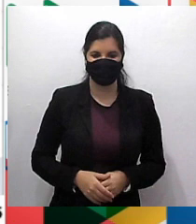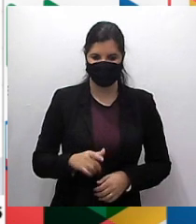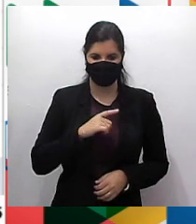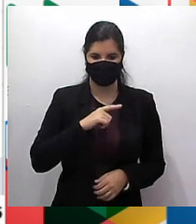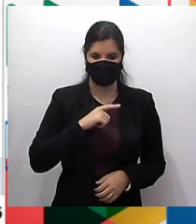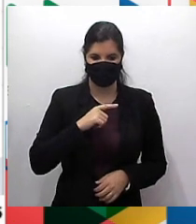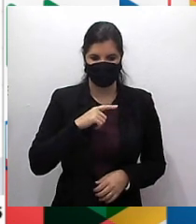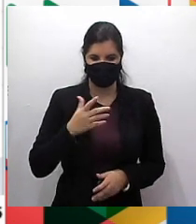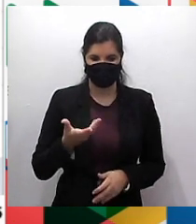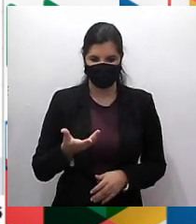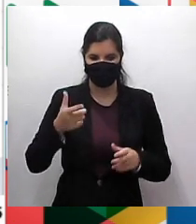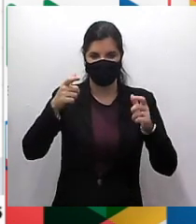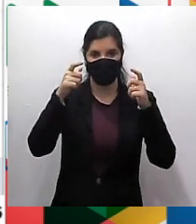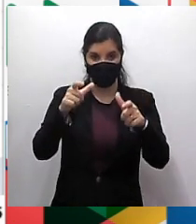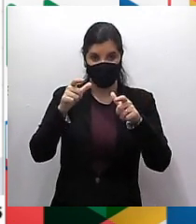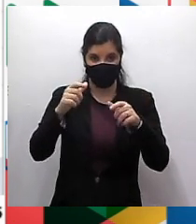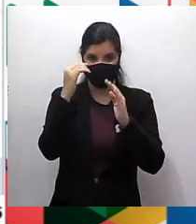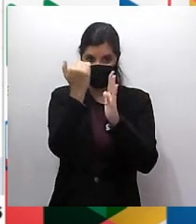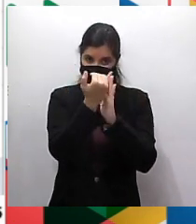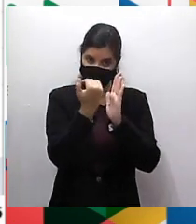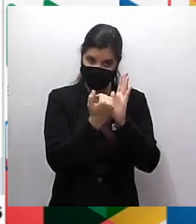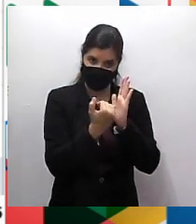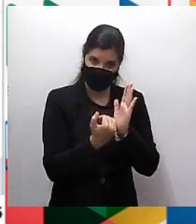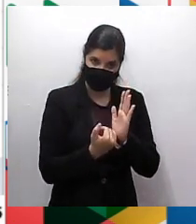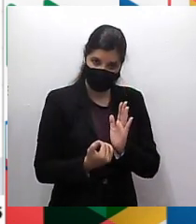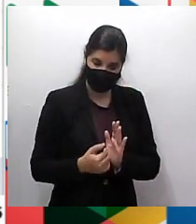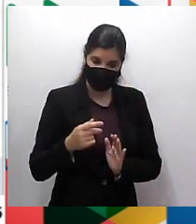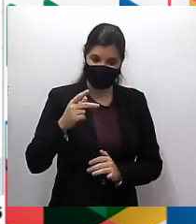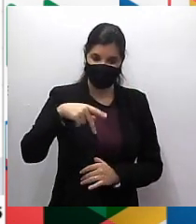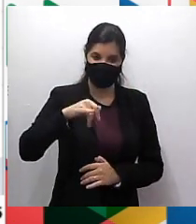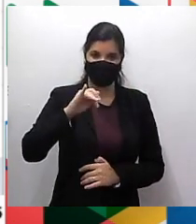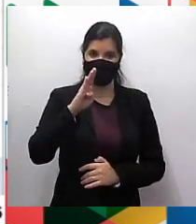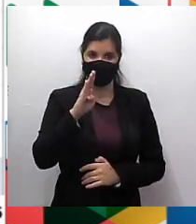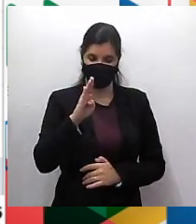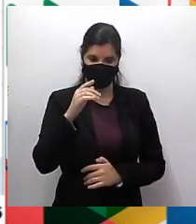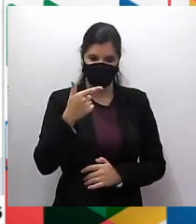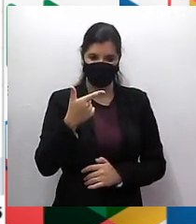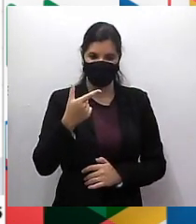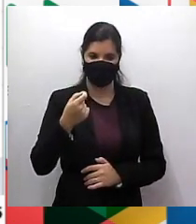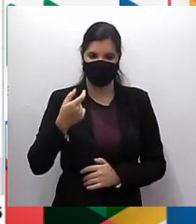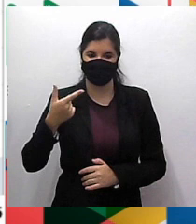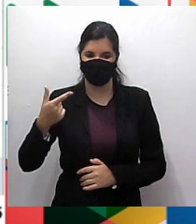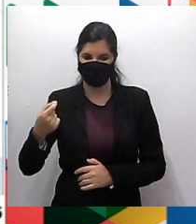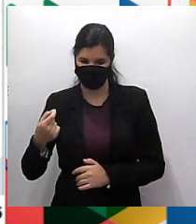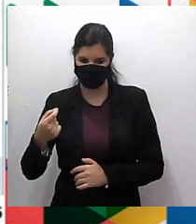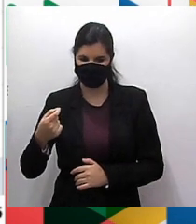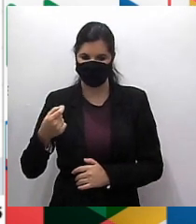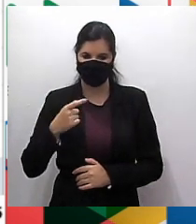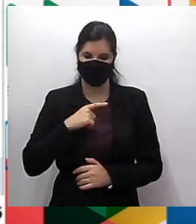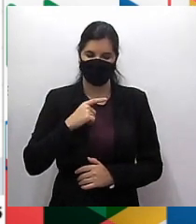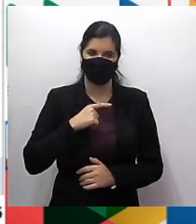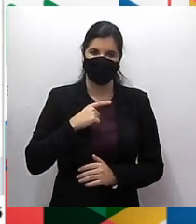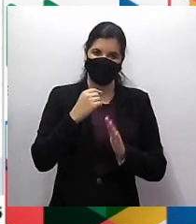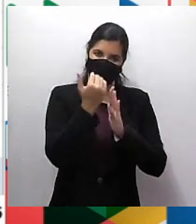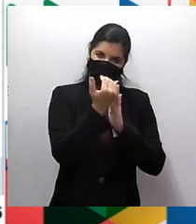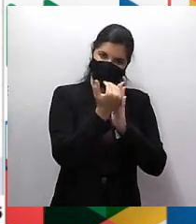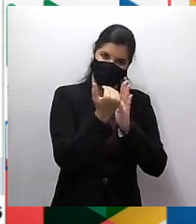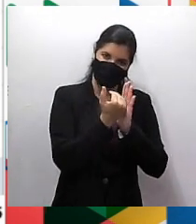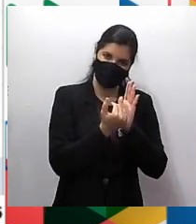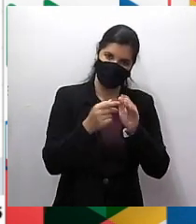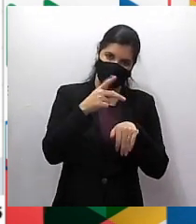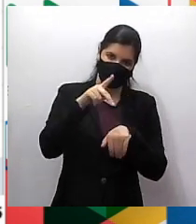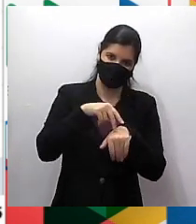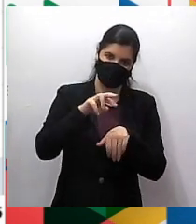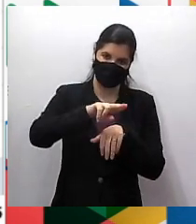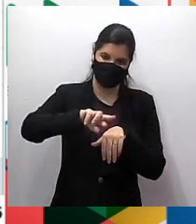trago a posição do mundo em relação ao PIB está em 2020. E aqui eu vou trazer alguns países